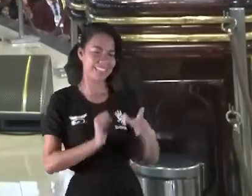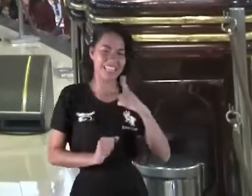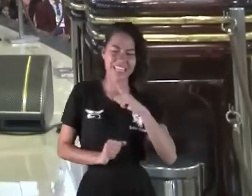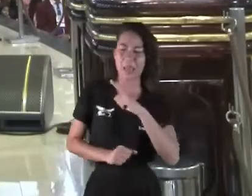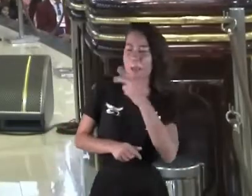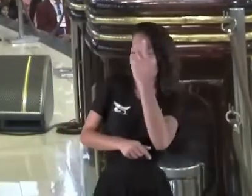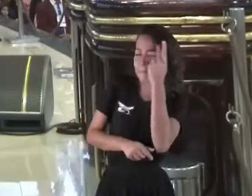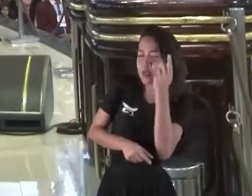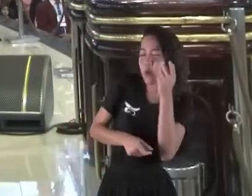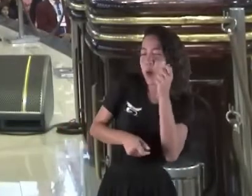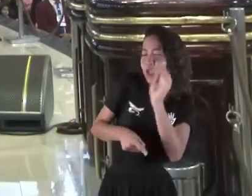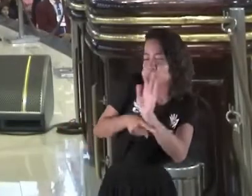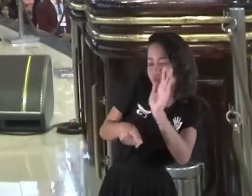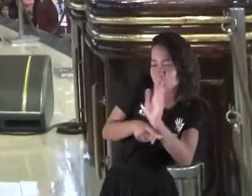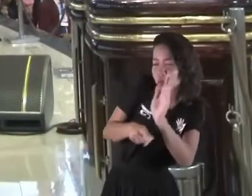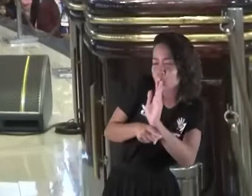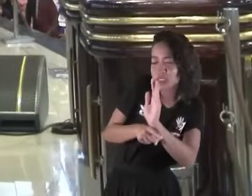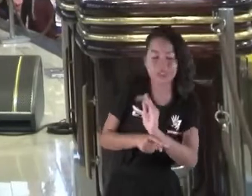Dizimistas? Também não.